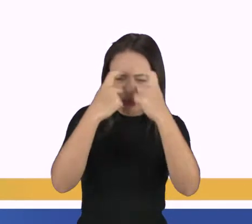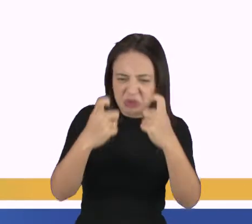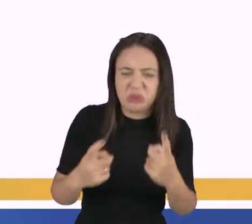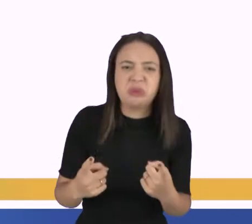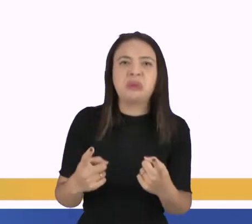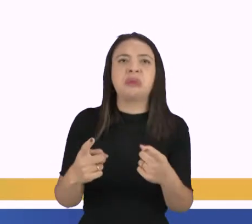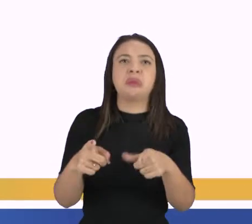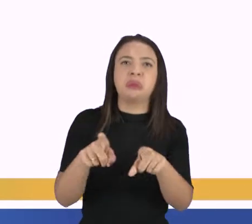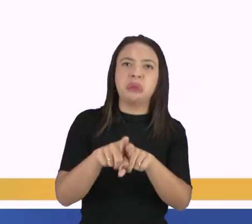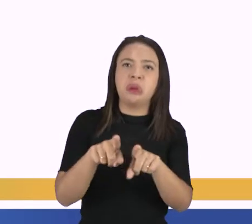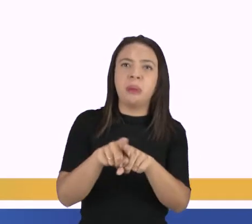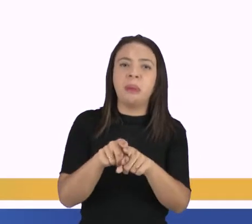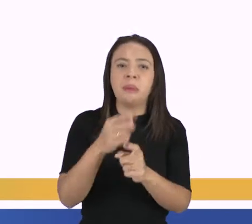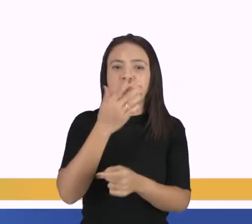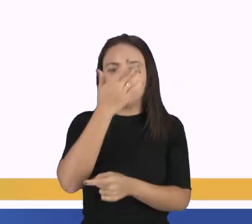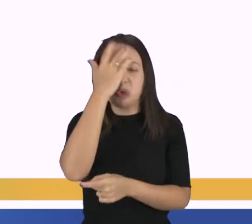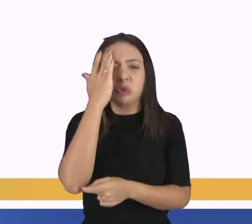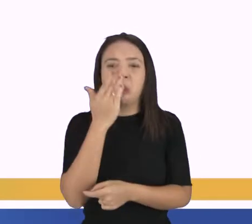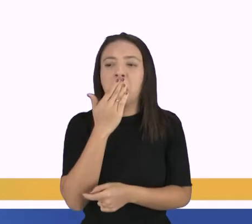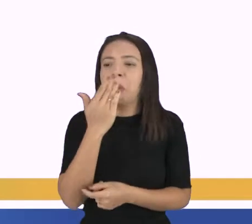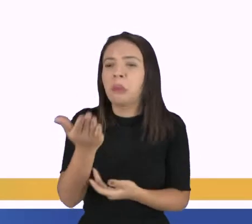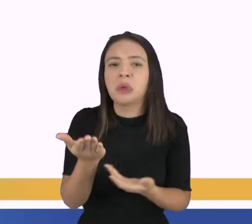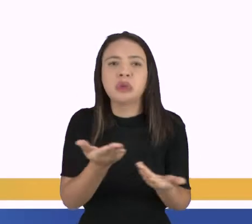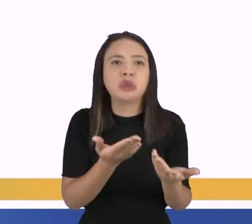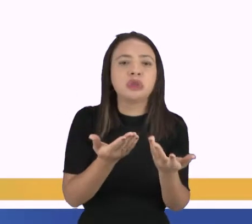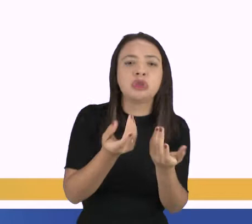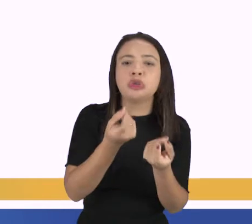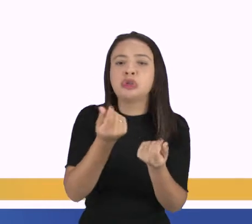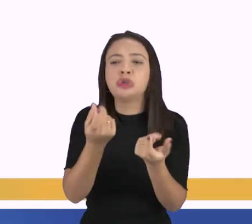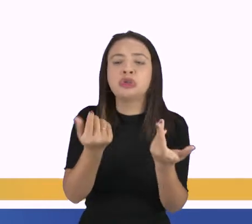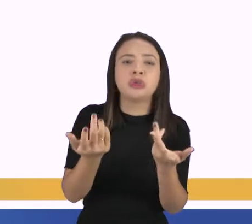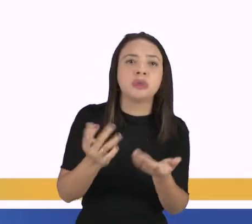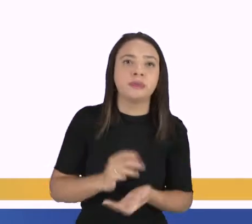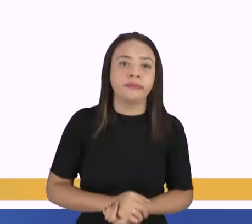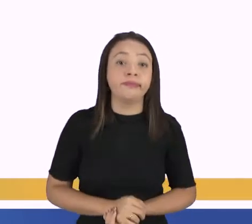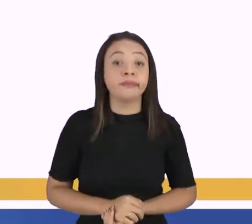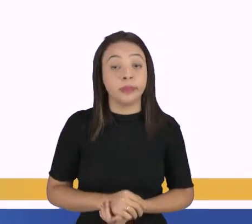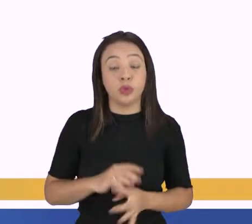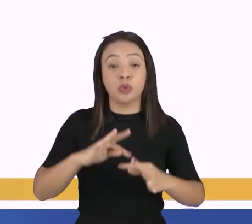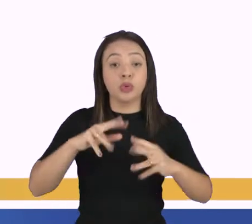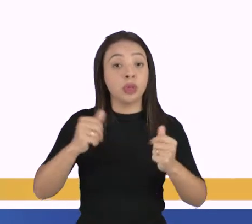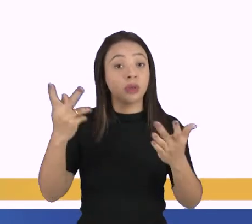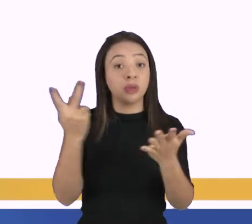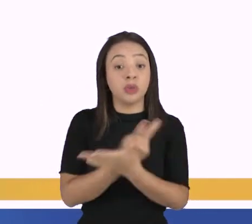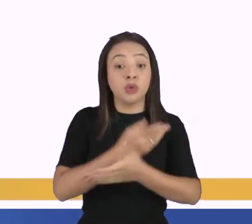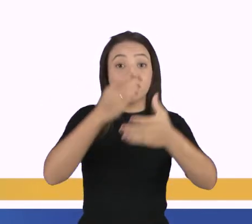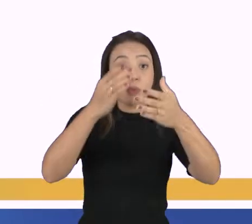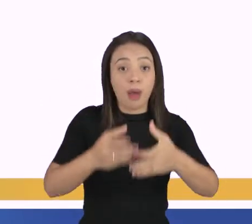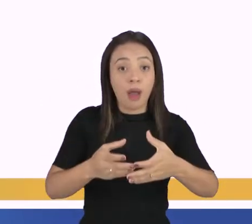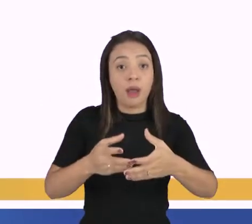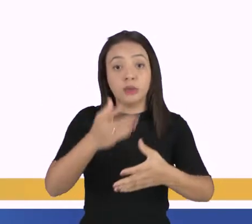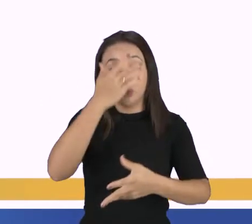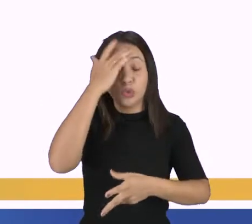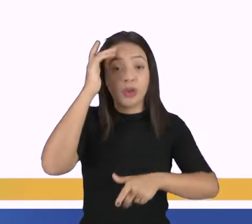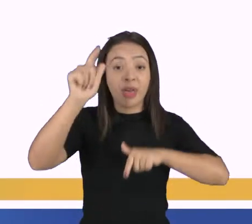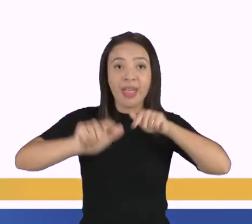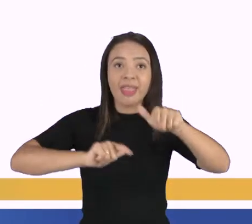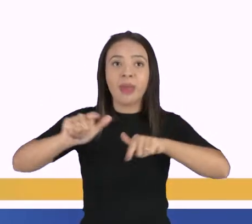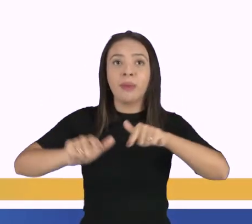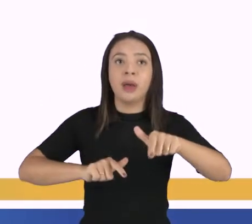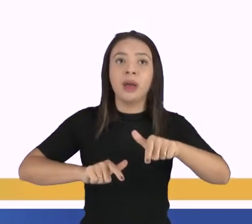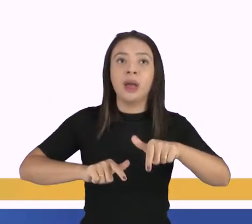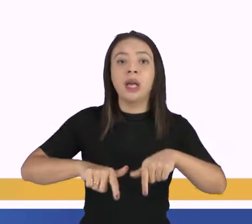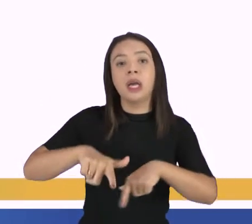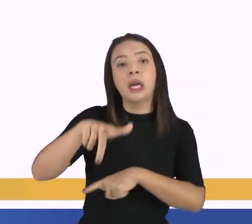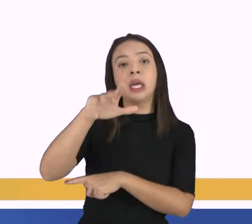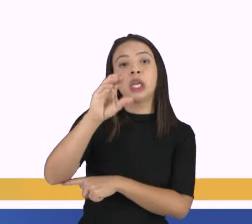rua. Essa era a realidade nos bairros operários de Londres e Paris no